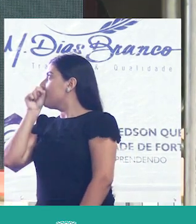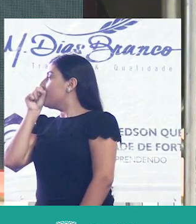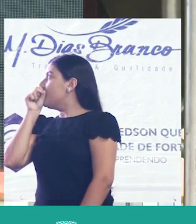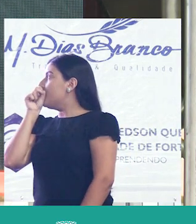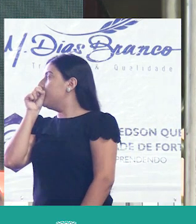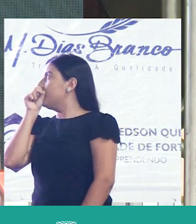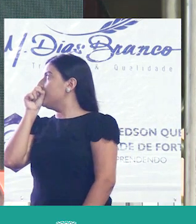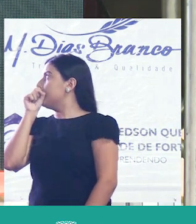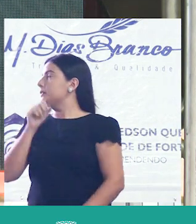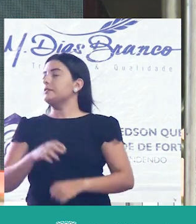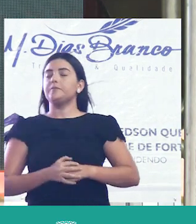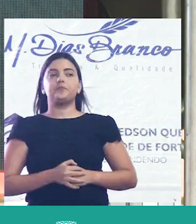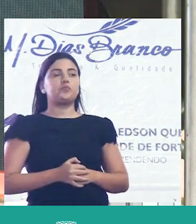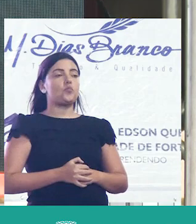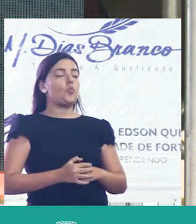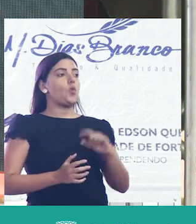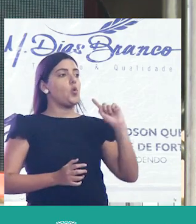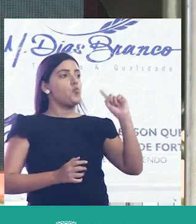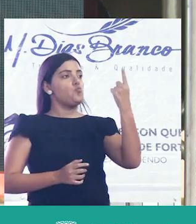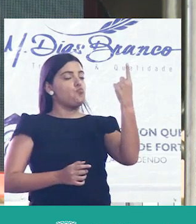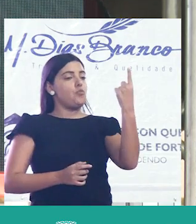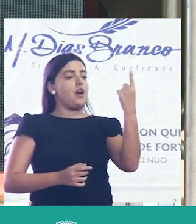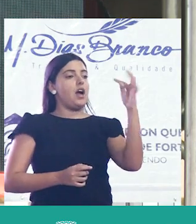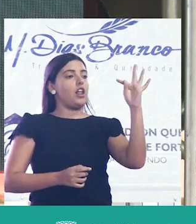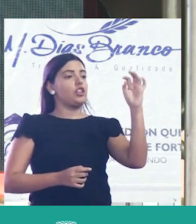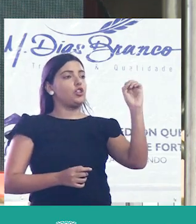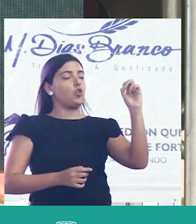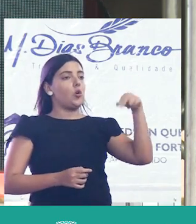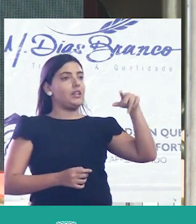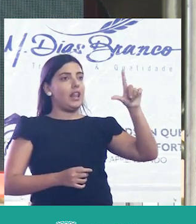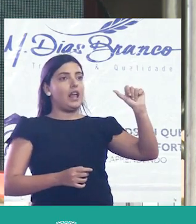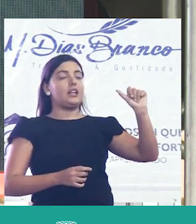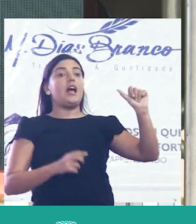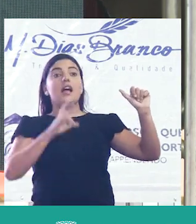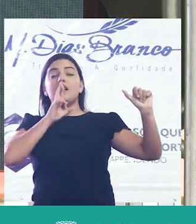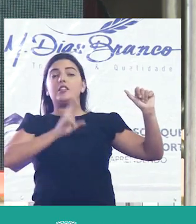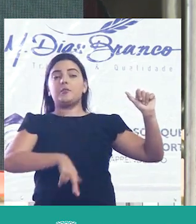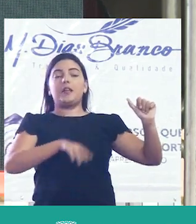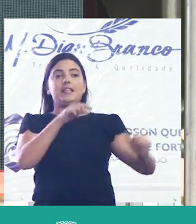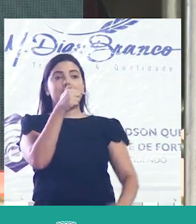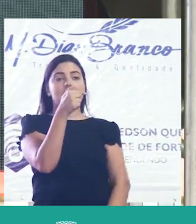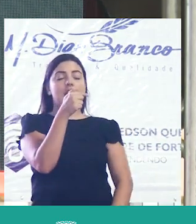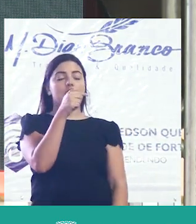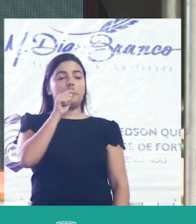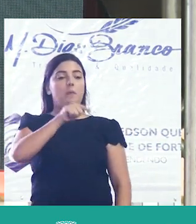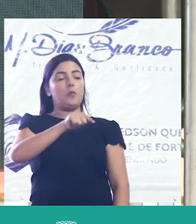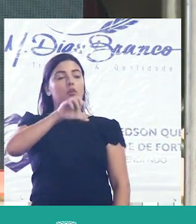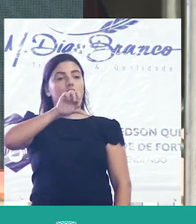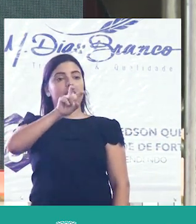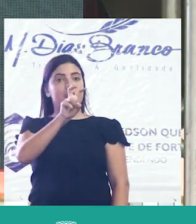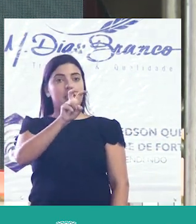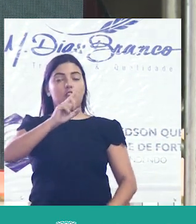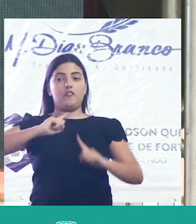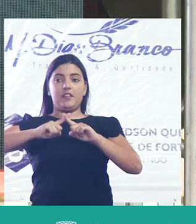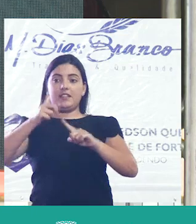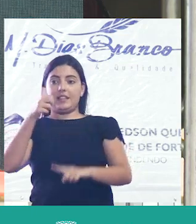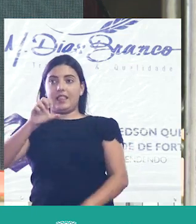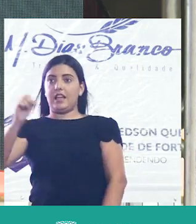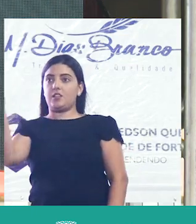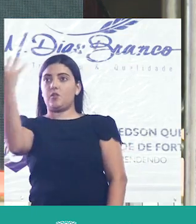grama. Pessoal, de 1 tonelada, apenas essa massa, 7,95 vezes 10 a 4, é que vai